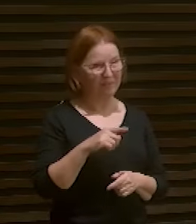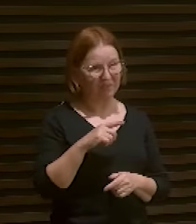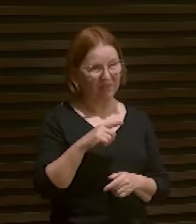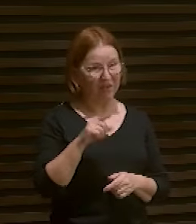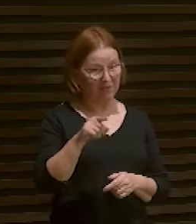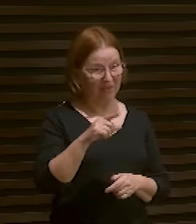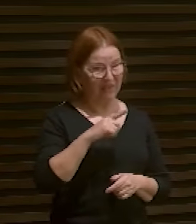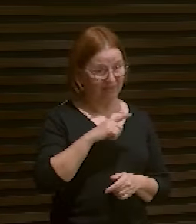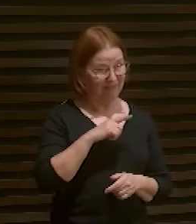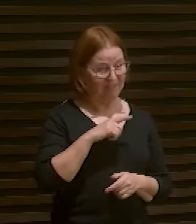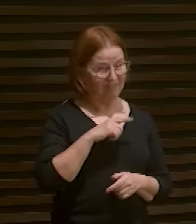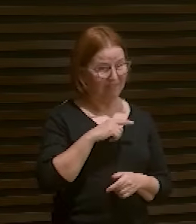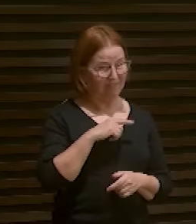seu.